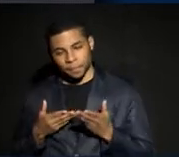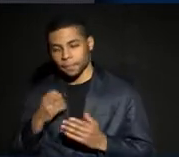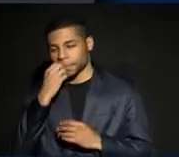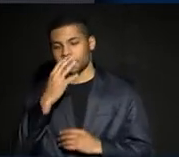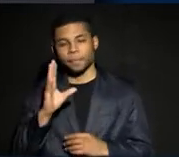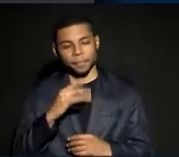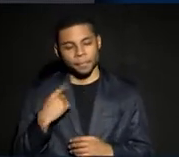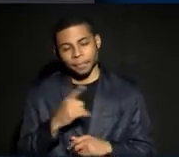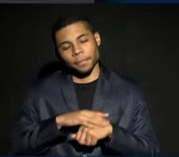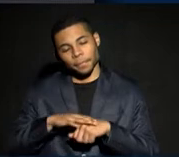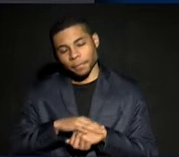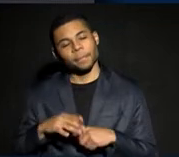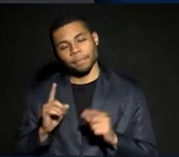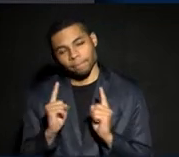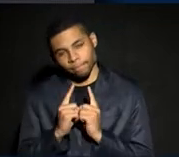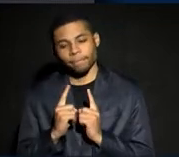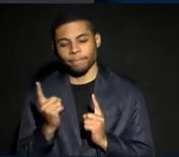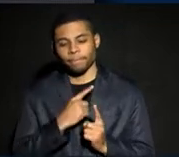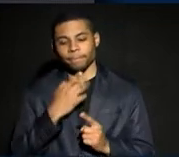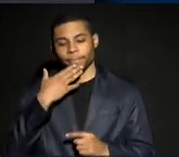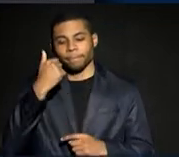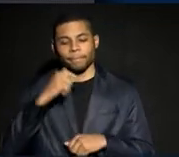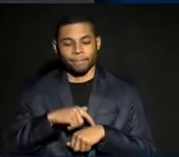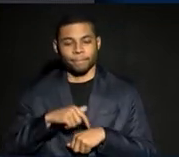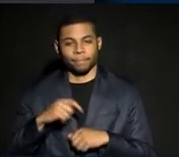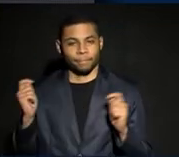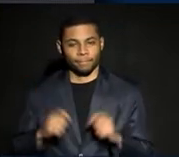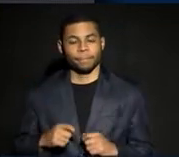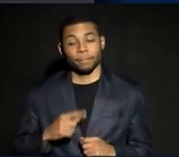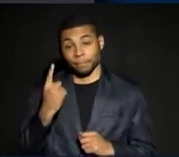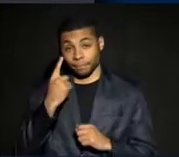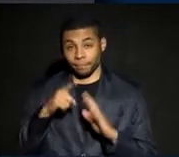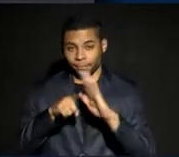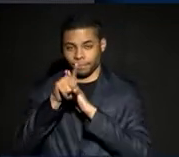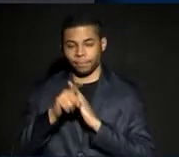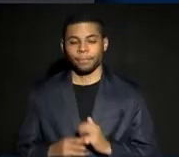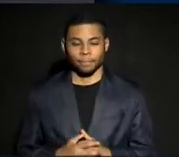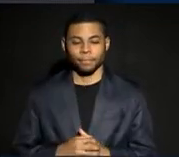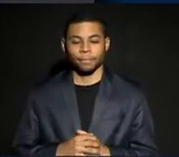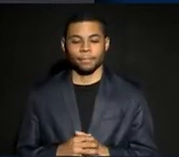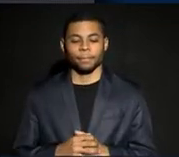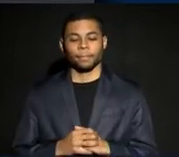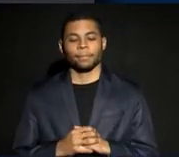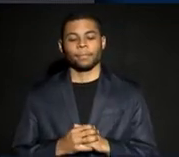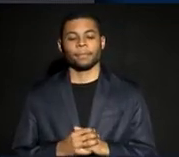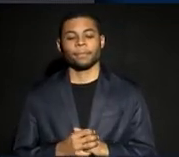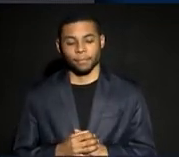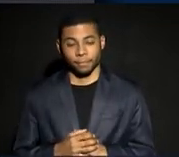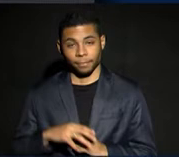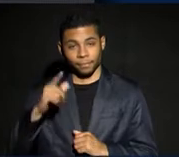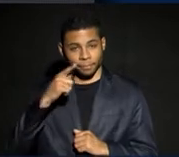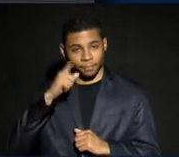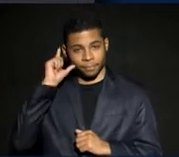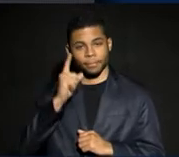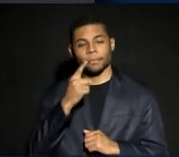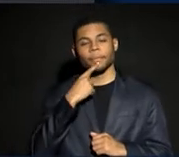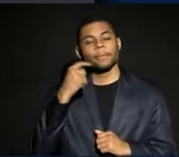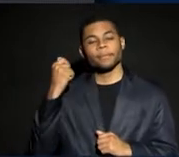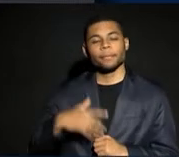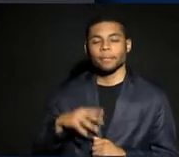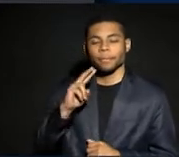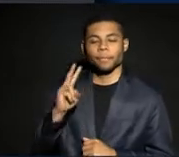interessante, curto, mas vamos tentar aproveitar do melhor jeito possível o tempo. A primeira pergunta, o senhor ontem estava falando